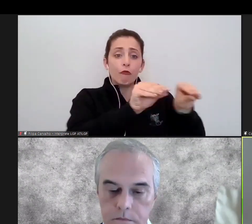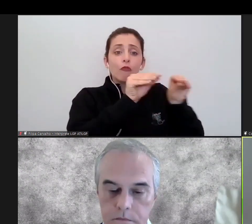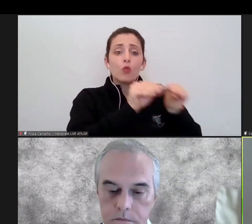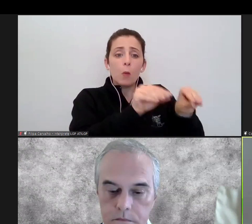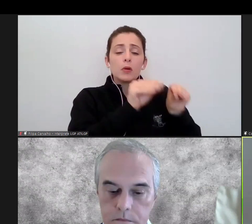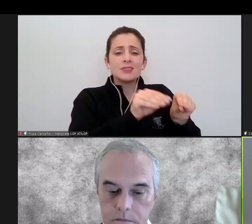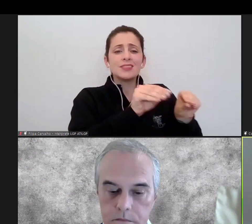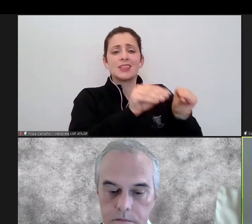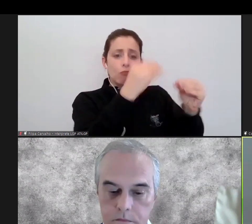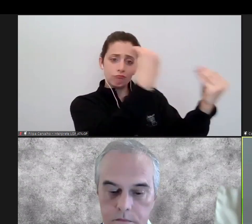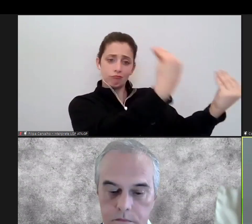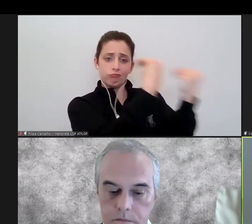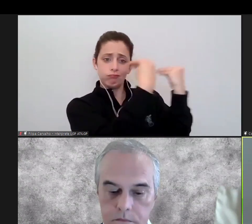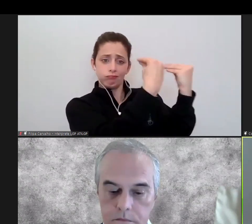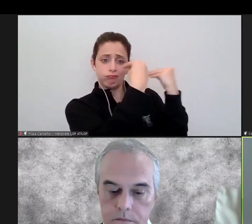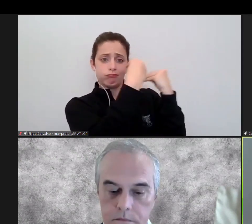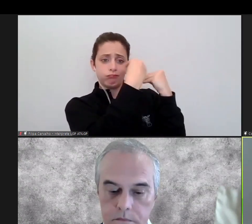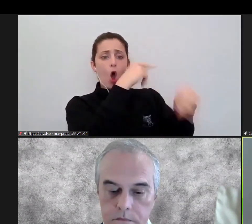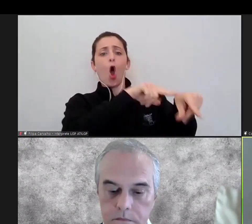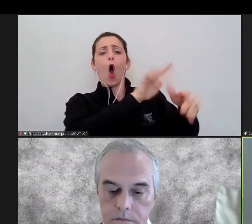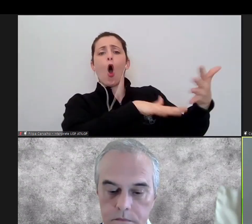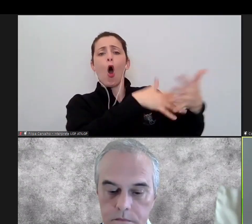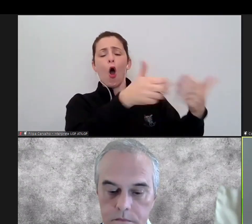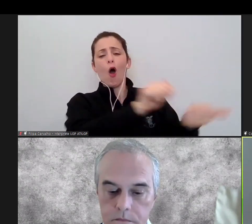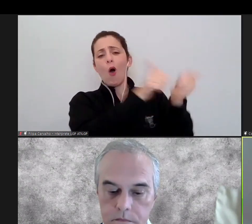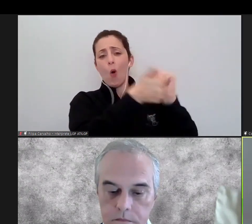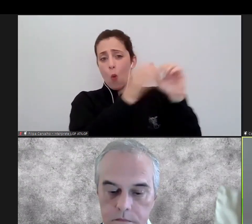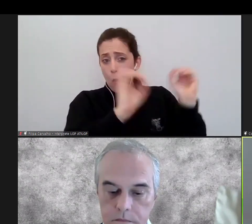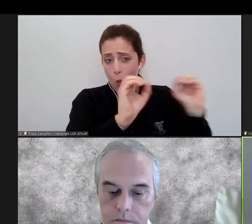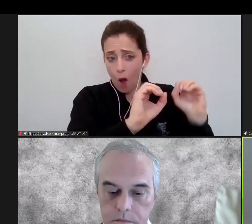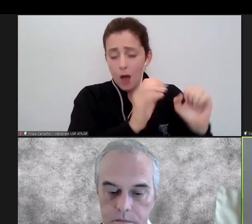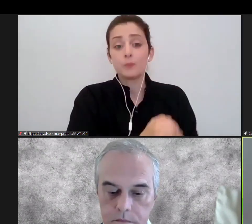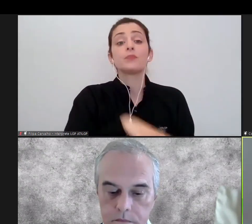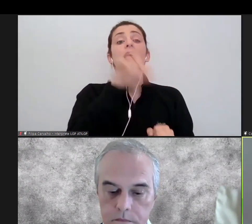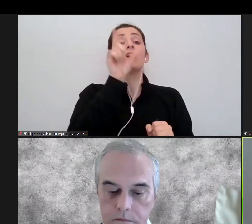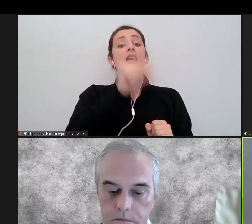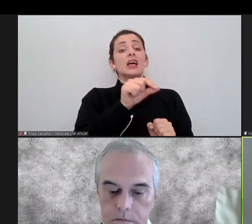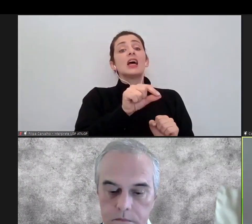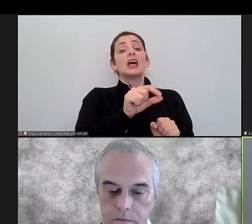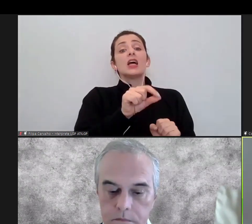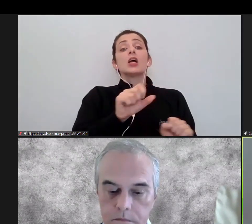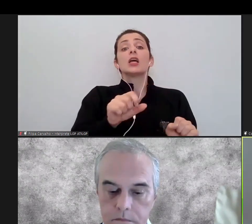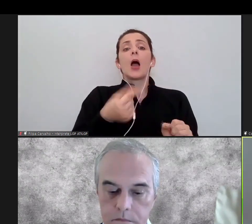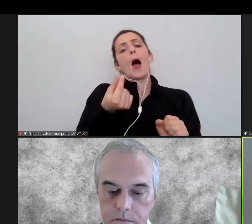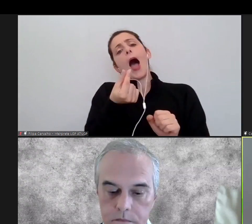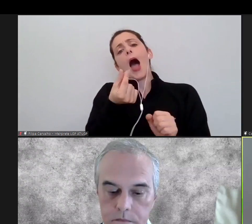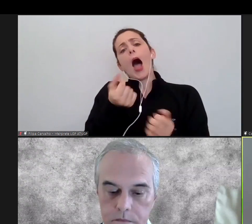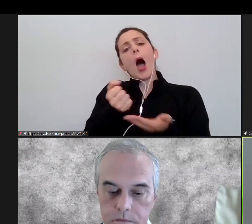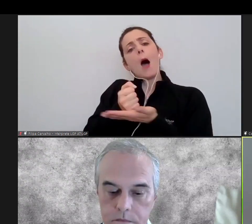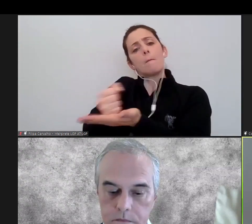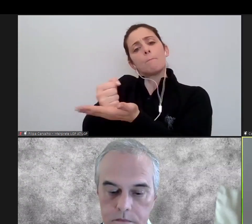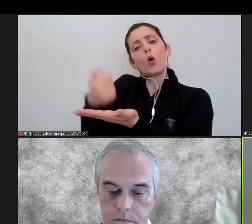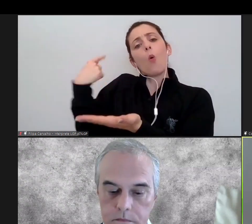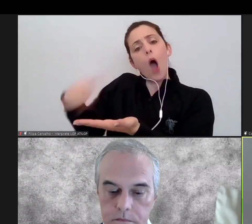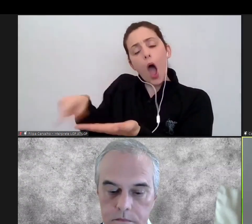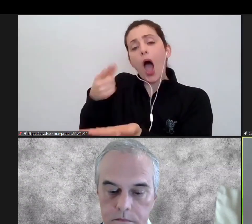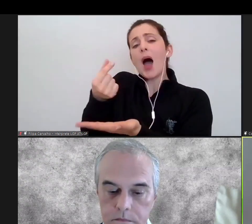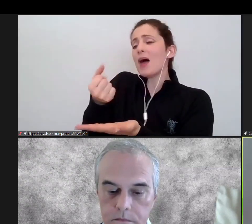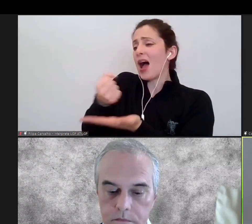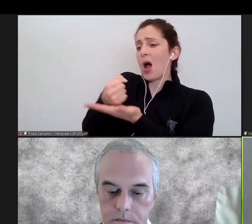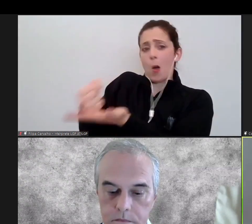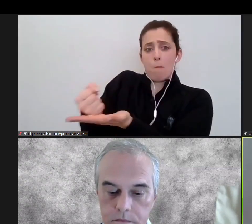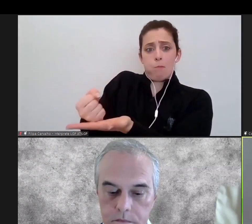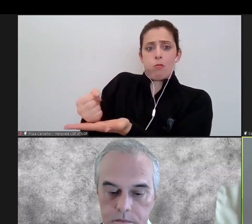profissional, a situação económica, apesar de haver aqui apoios sociais, nem sempre estes apoios sociais são suficientes para alguém ser capaz